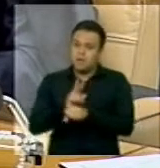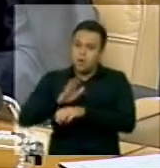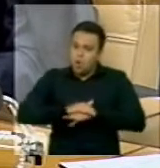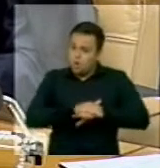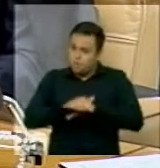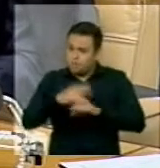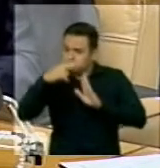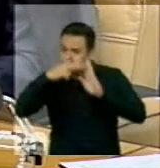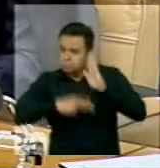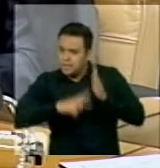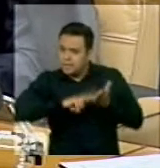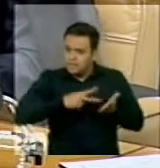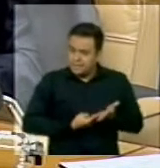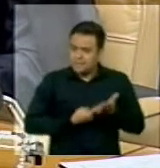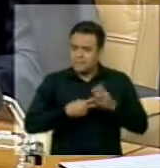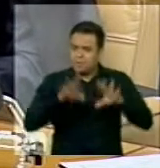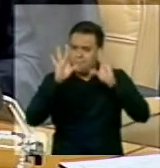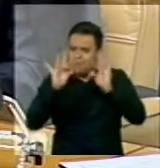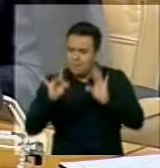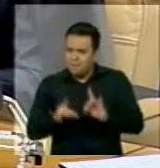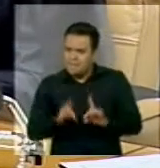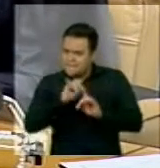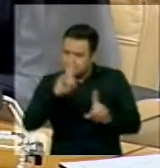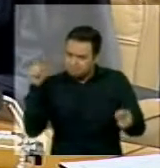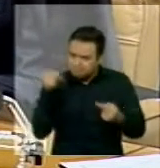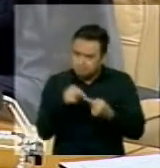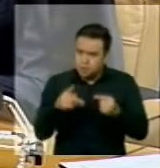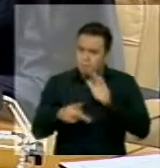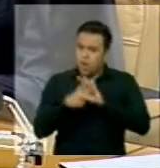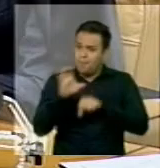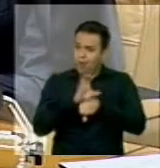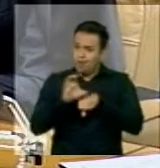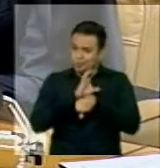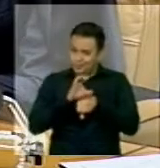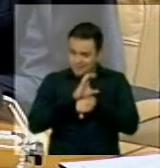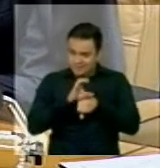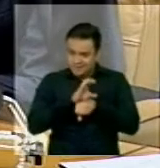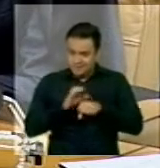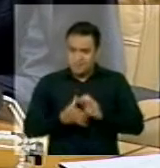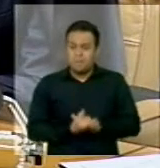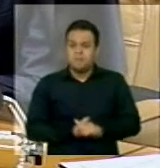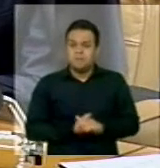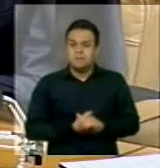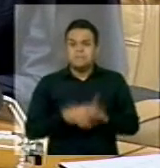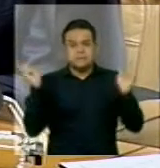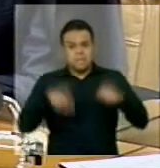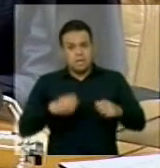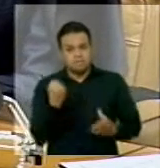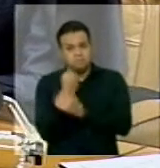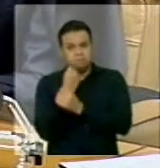dispositivo interpretação em conformidade com a própria Constituição, de forma a assegurar em